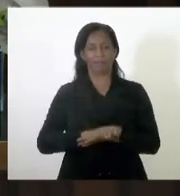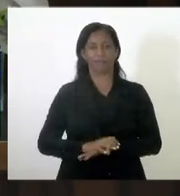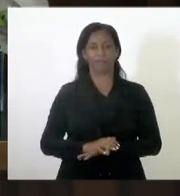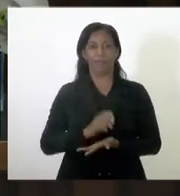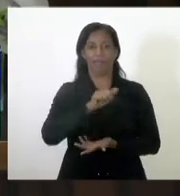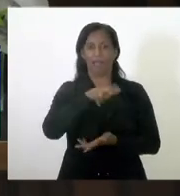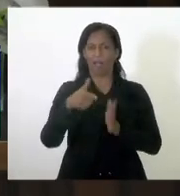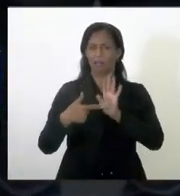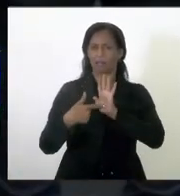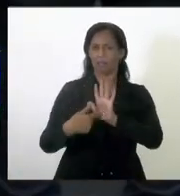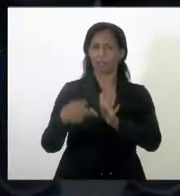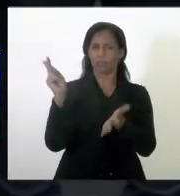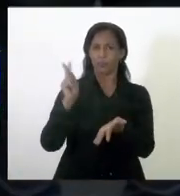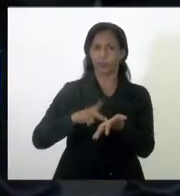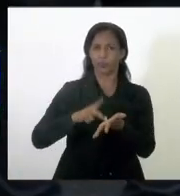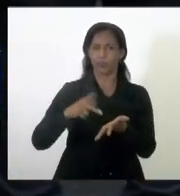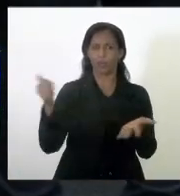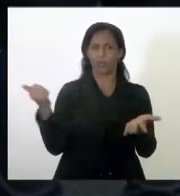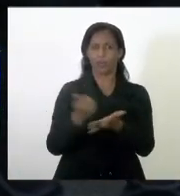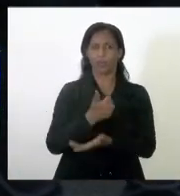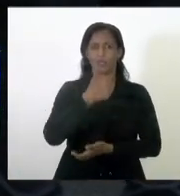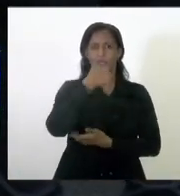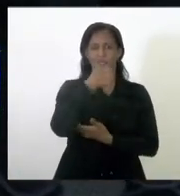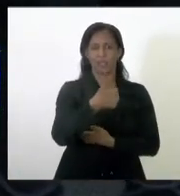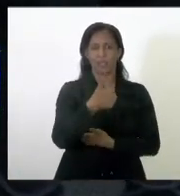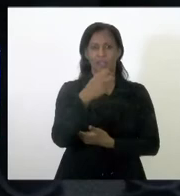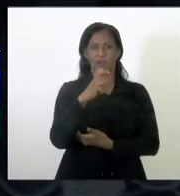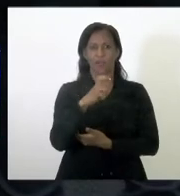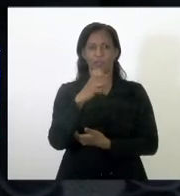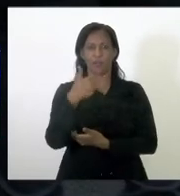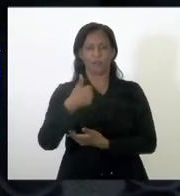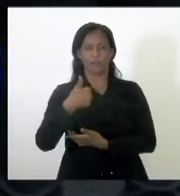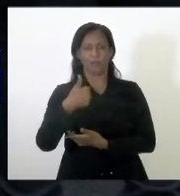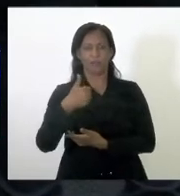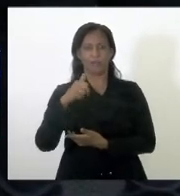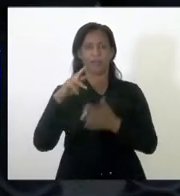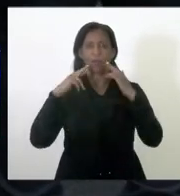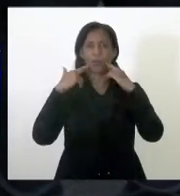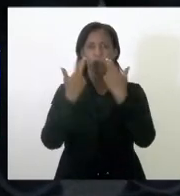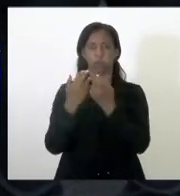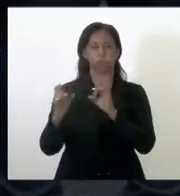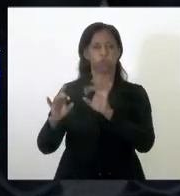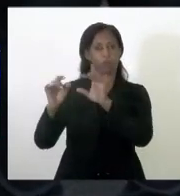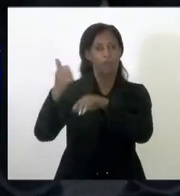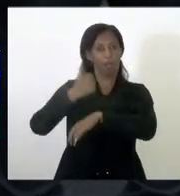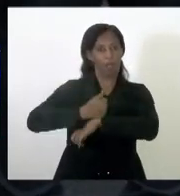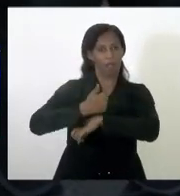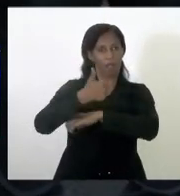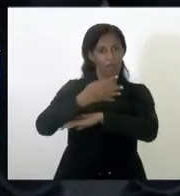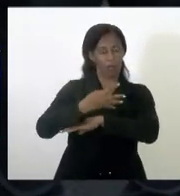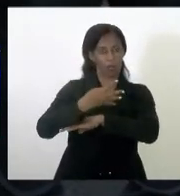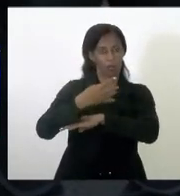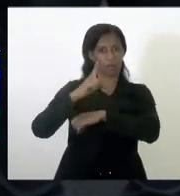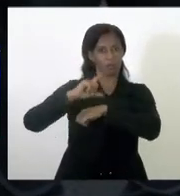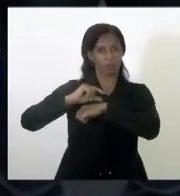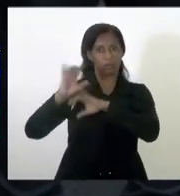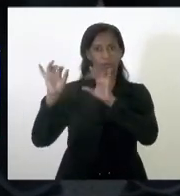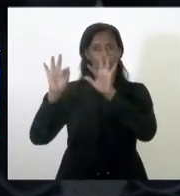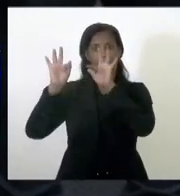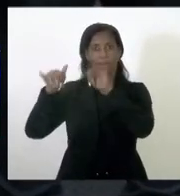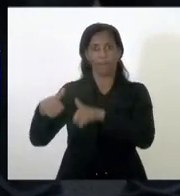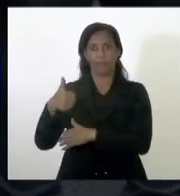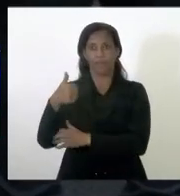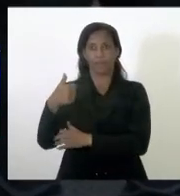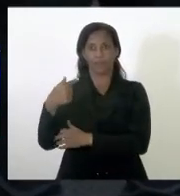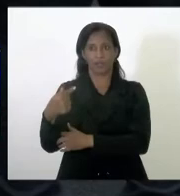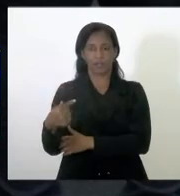com exatidão o ocorrido na 151ª sessão extraordinária, que, iniciada às 14 horas, encerrou-se às